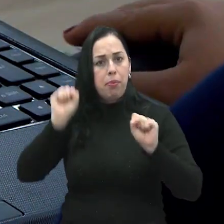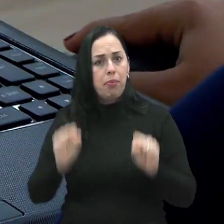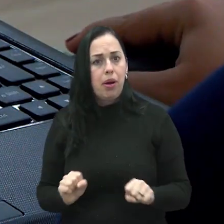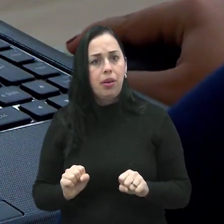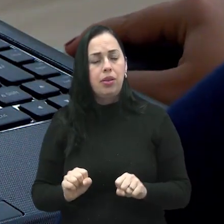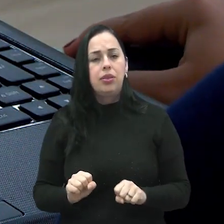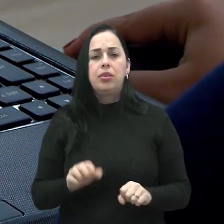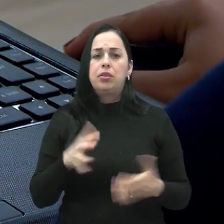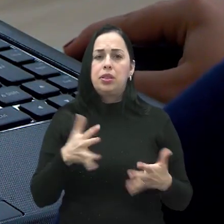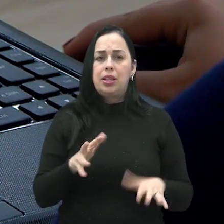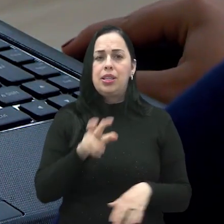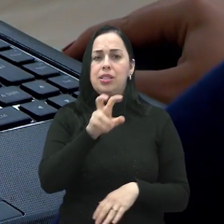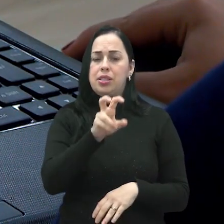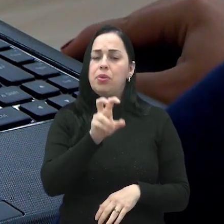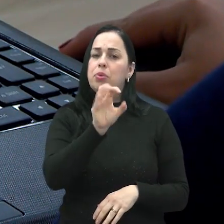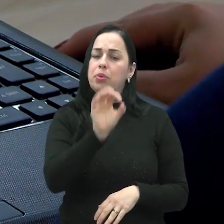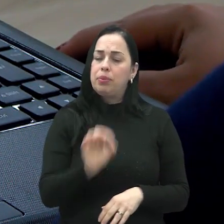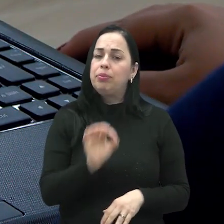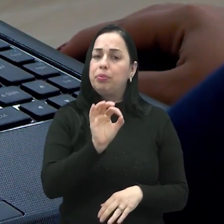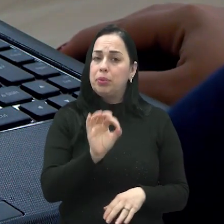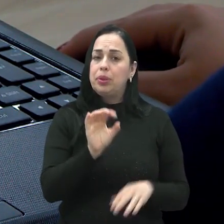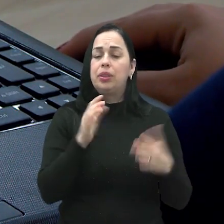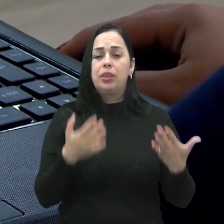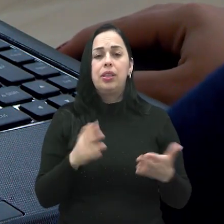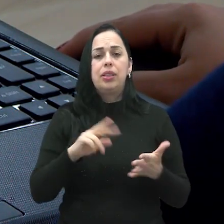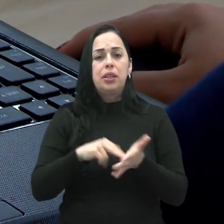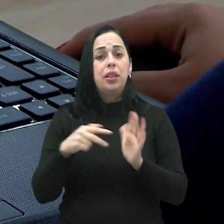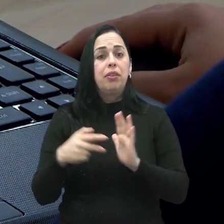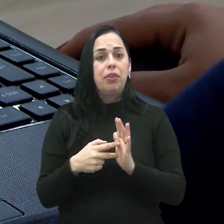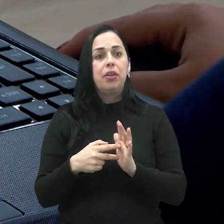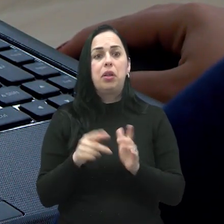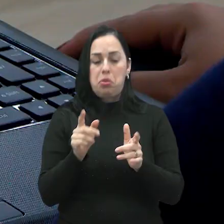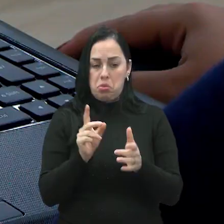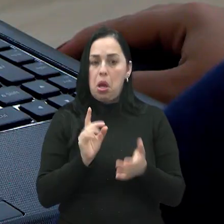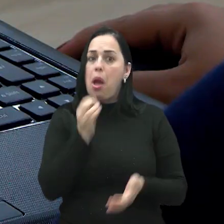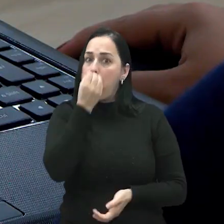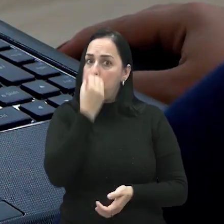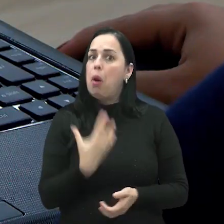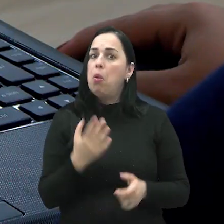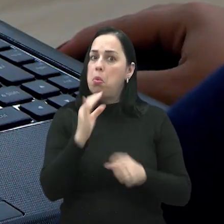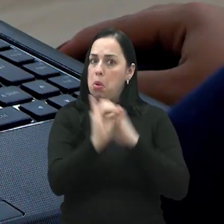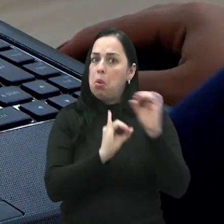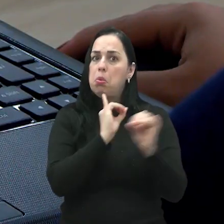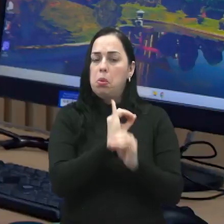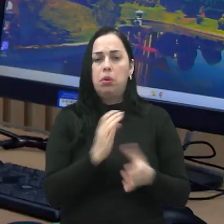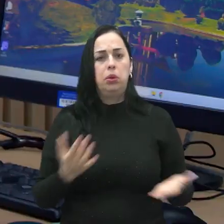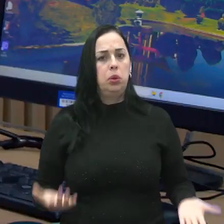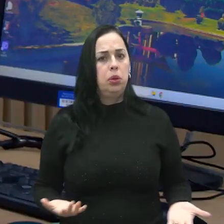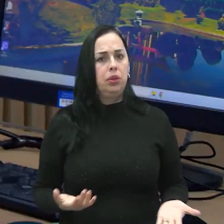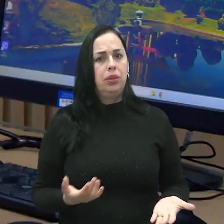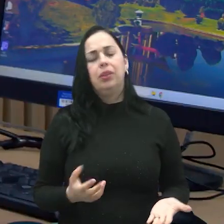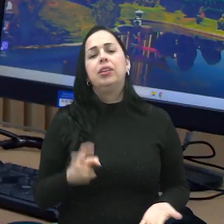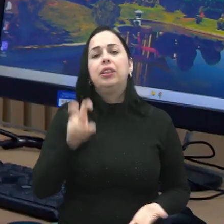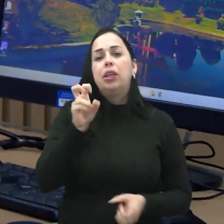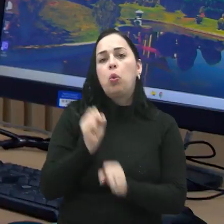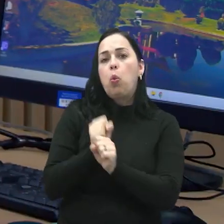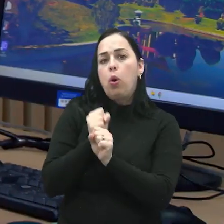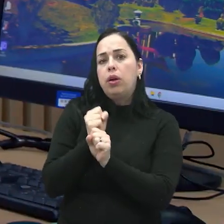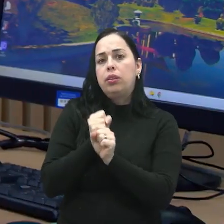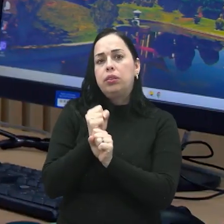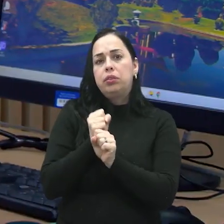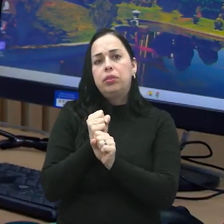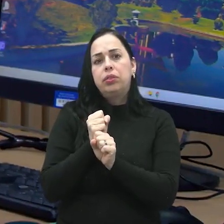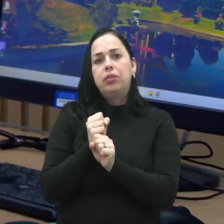uso ultrapassa 5 terabytes por semana, o que mostra o quanto a conexão é realmente utilizada. Há mais de 5 anos a